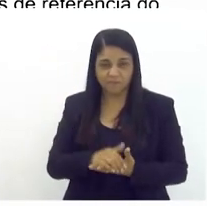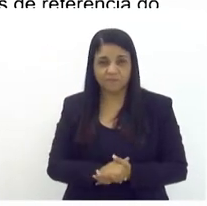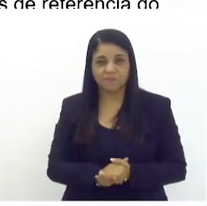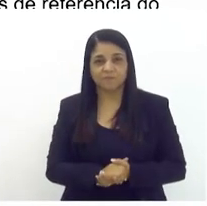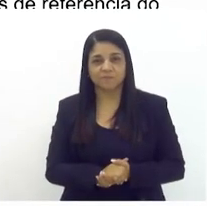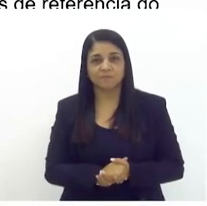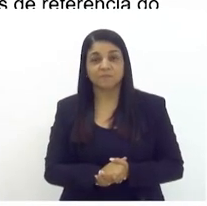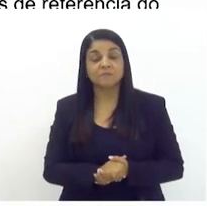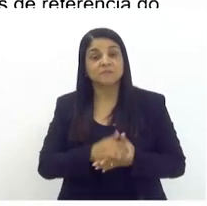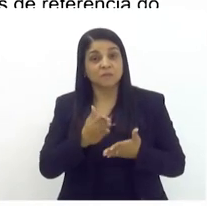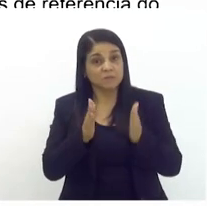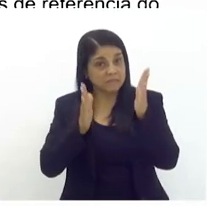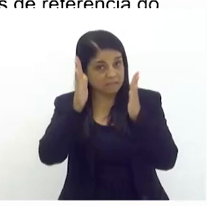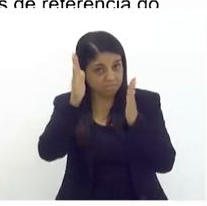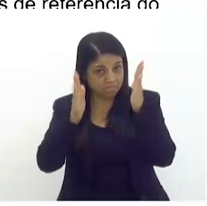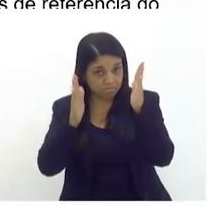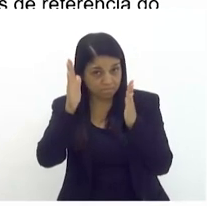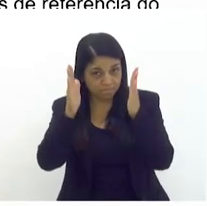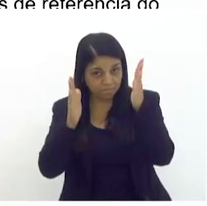nesse período